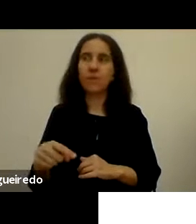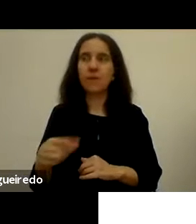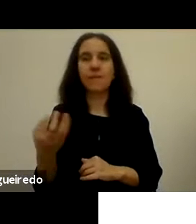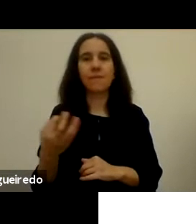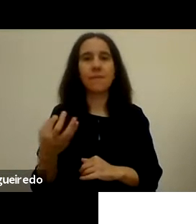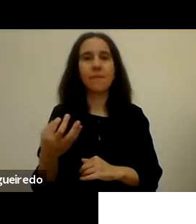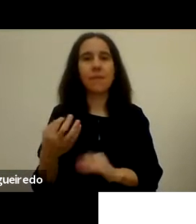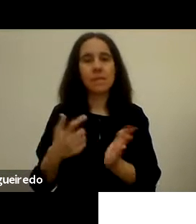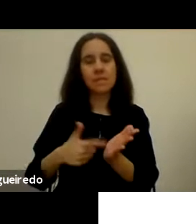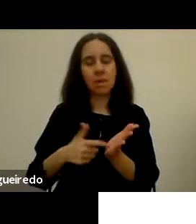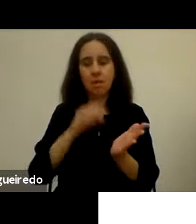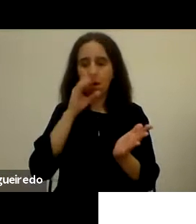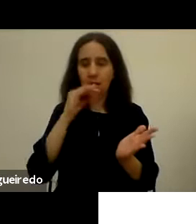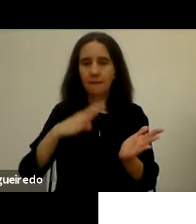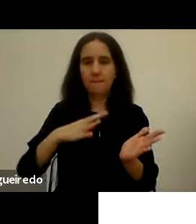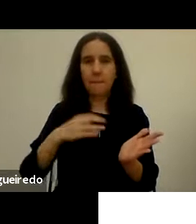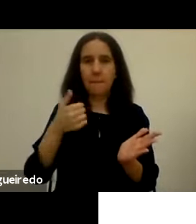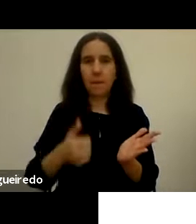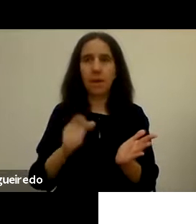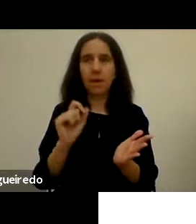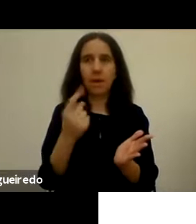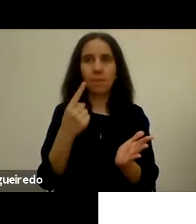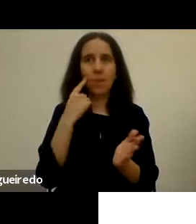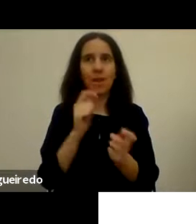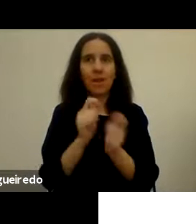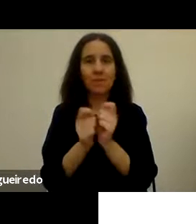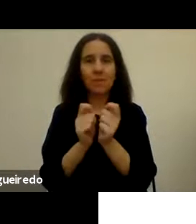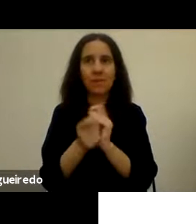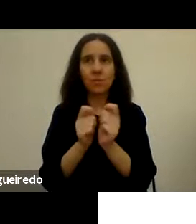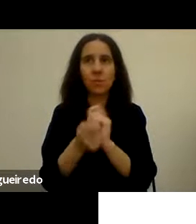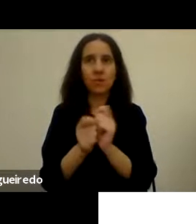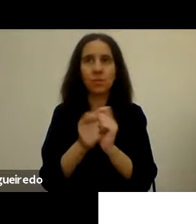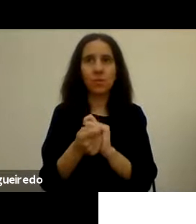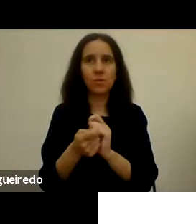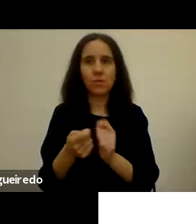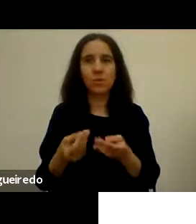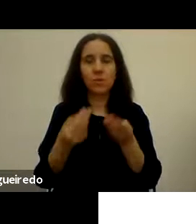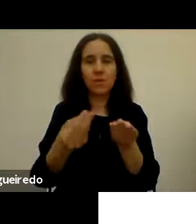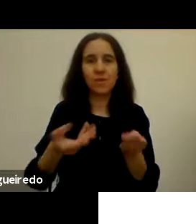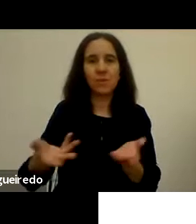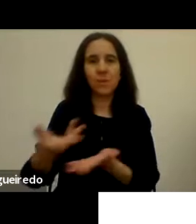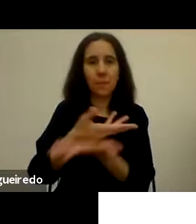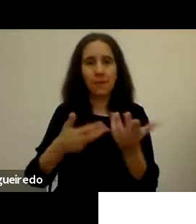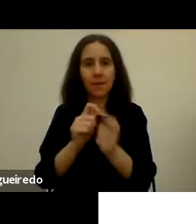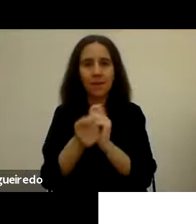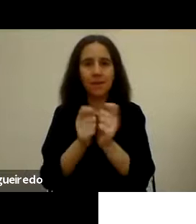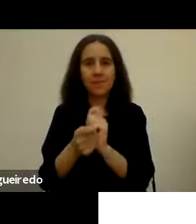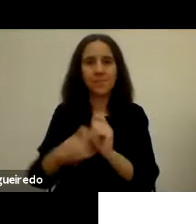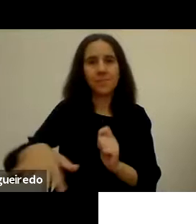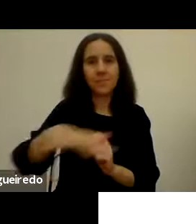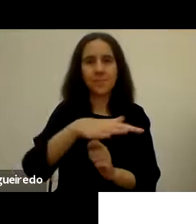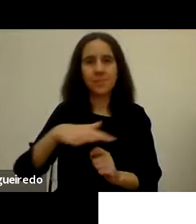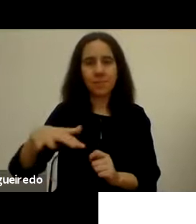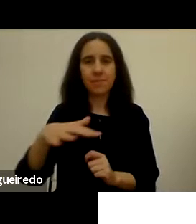interpretem bem a necessidade de rapidamente se adaptarem, de adequarem modos de funcionamento flexíveis